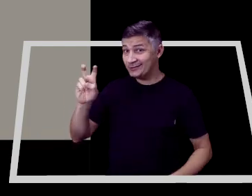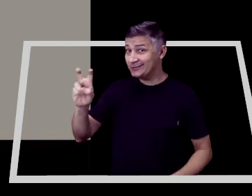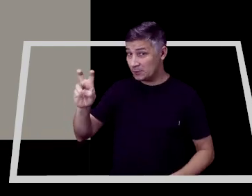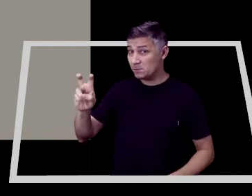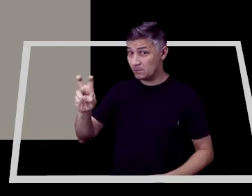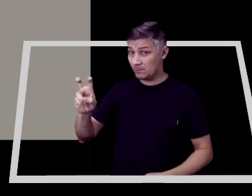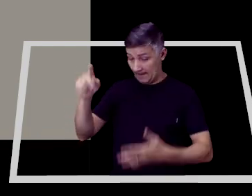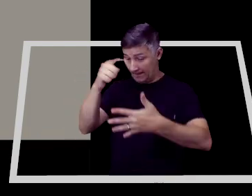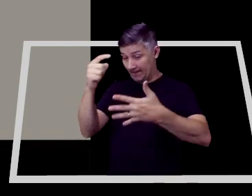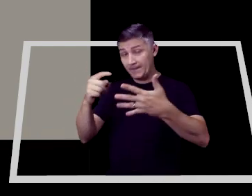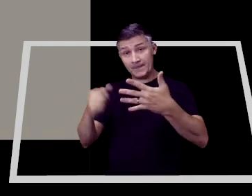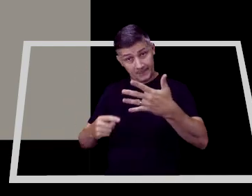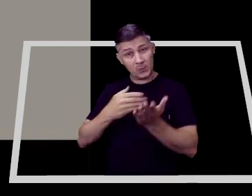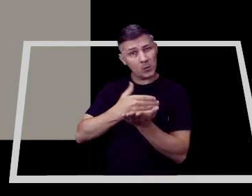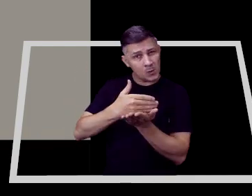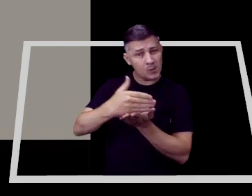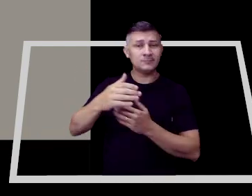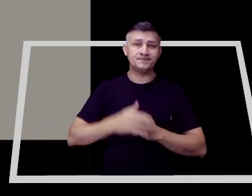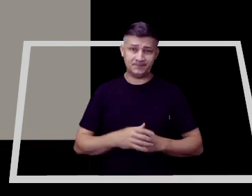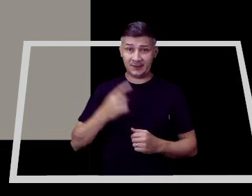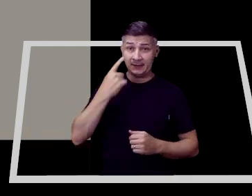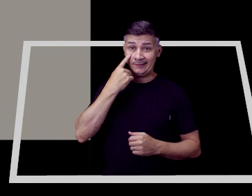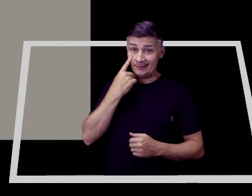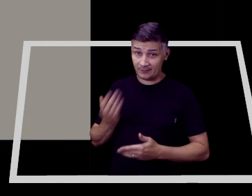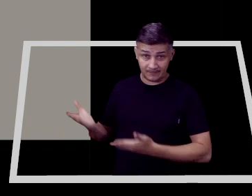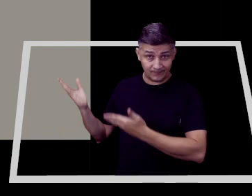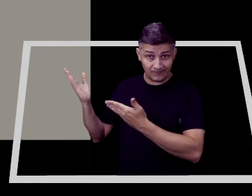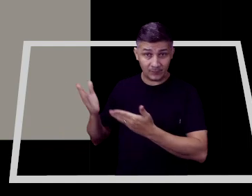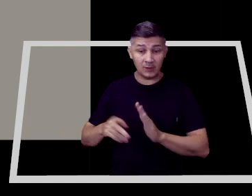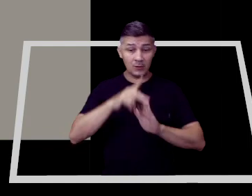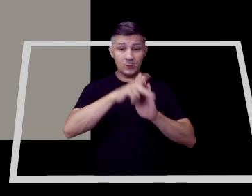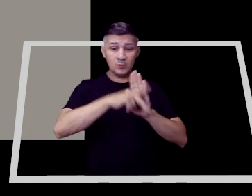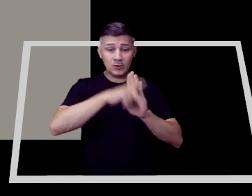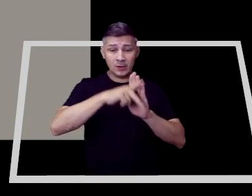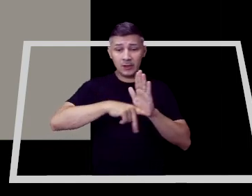participamos nesses últimos anos. Vamos iniciar com o projeto